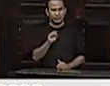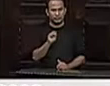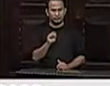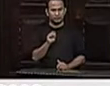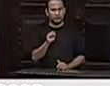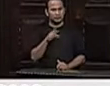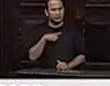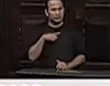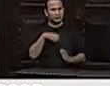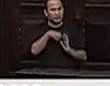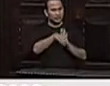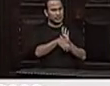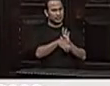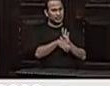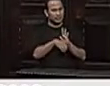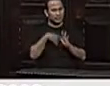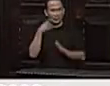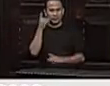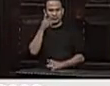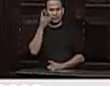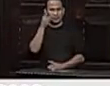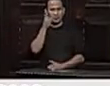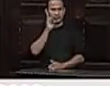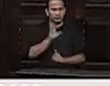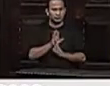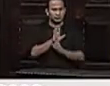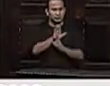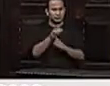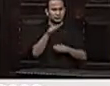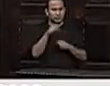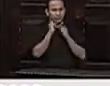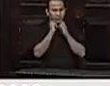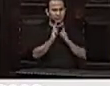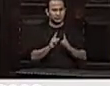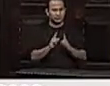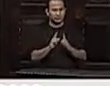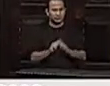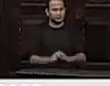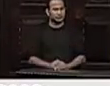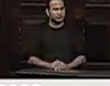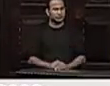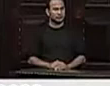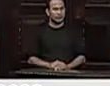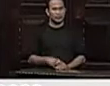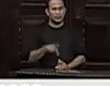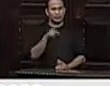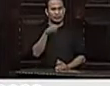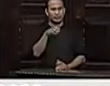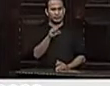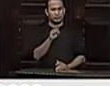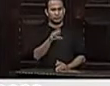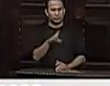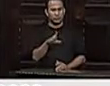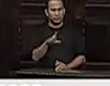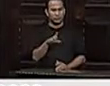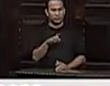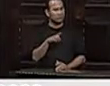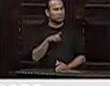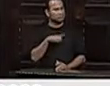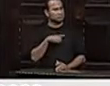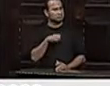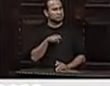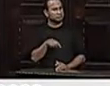em emendas de deputados apresentados nessa casa. A proposta do PSOL é que a gente não tenha esse